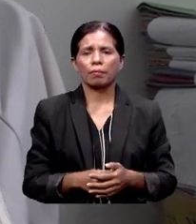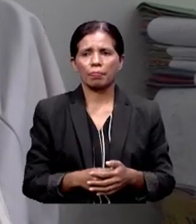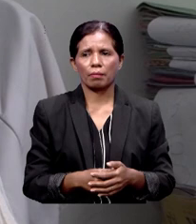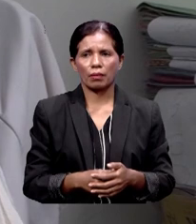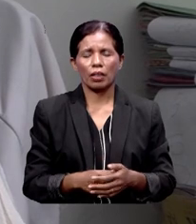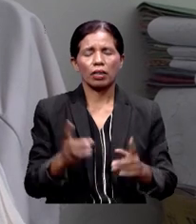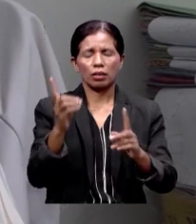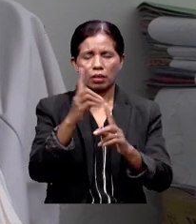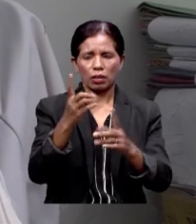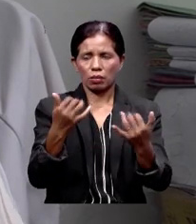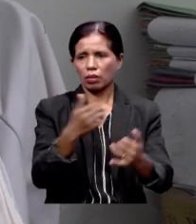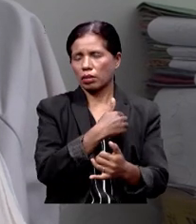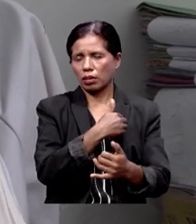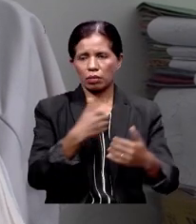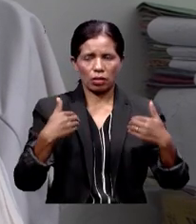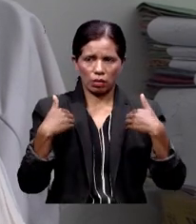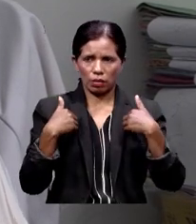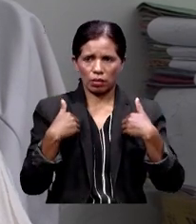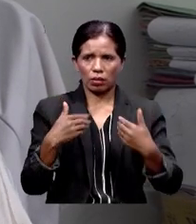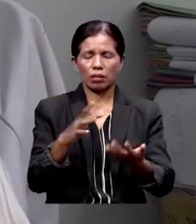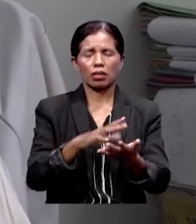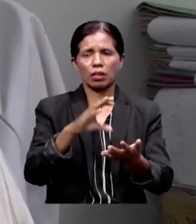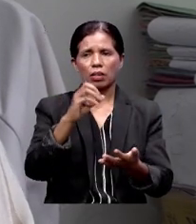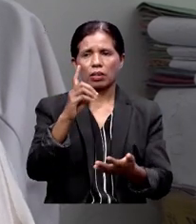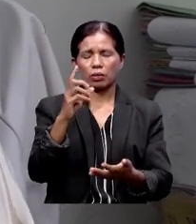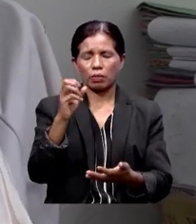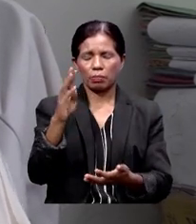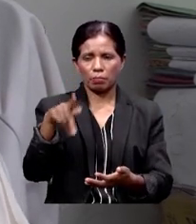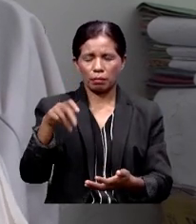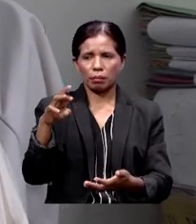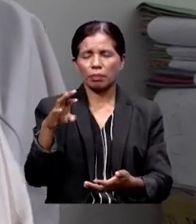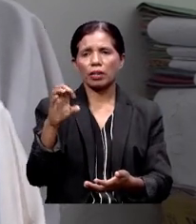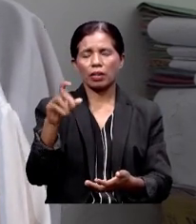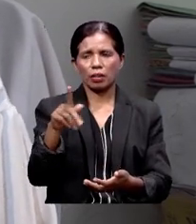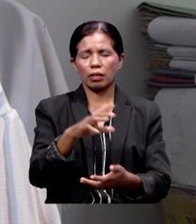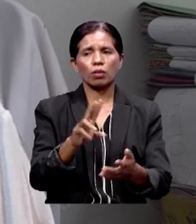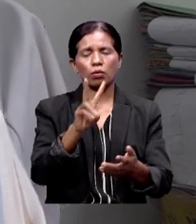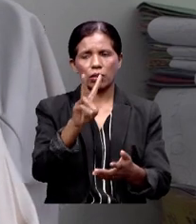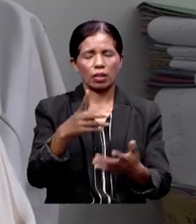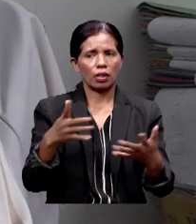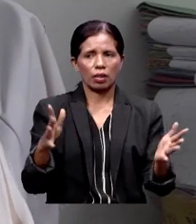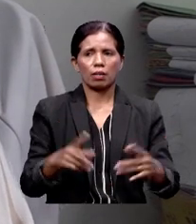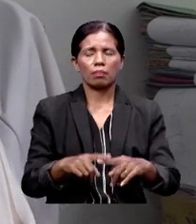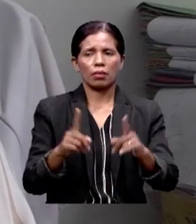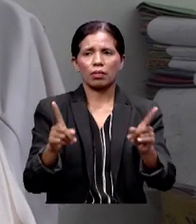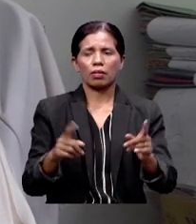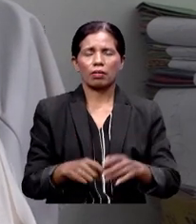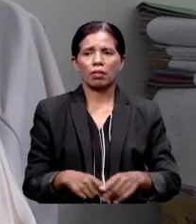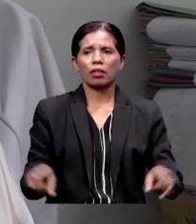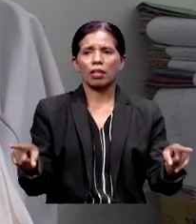até a data si dau kia lelu kapto pril no simastatin mais que rua nela ia mai belaos ida ni